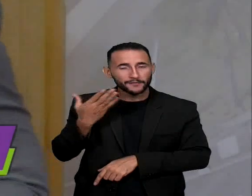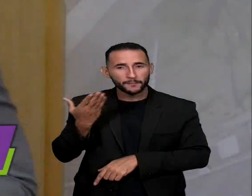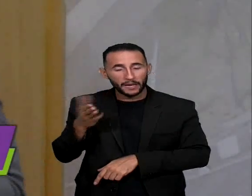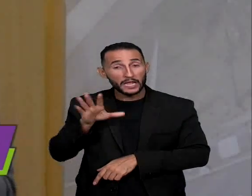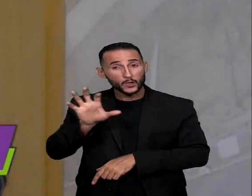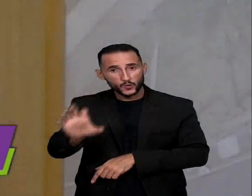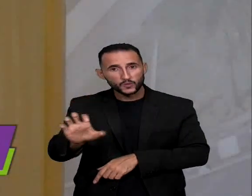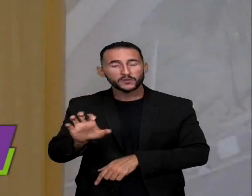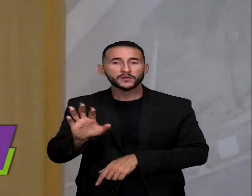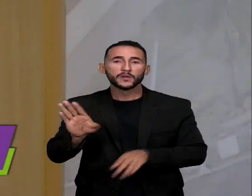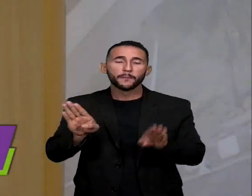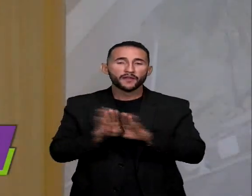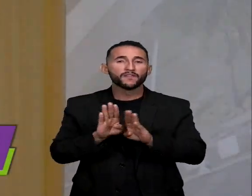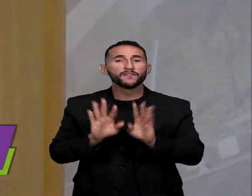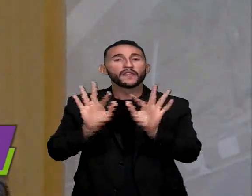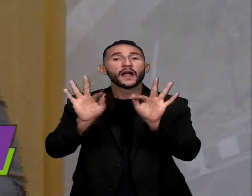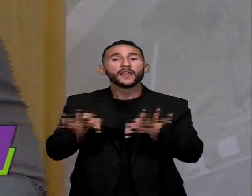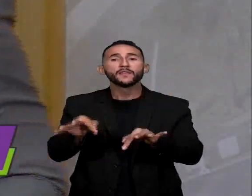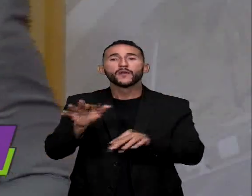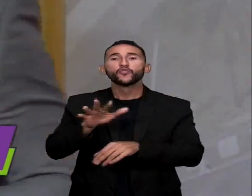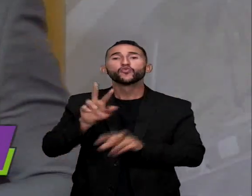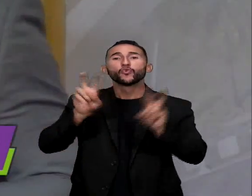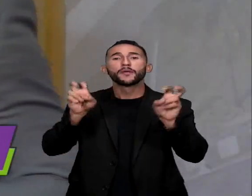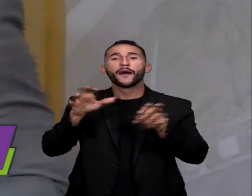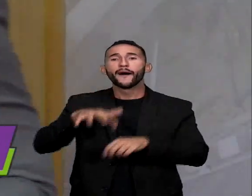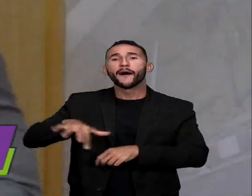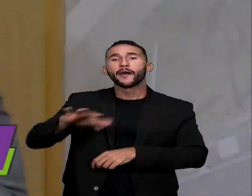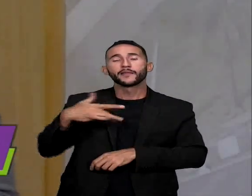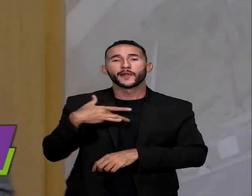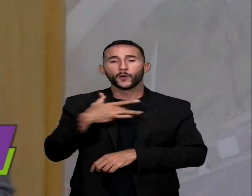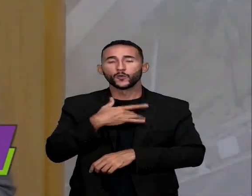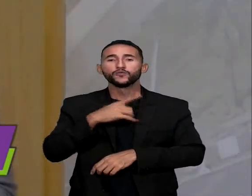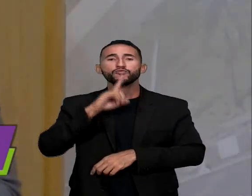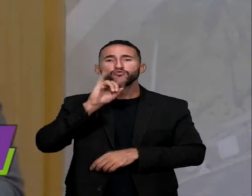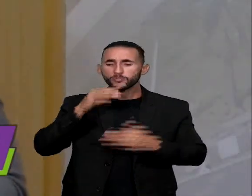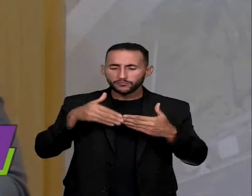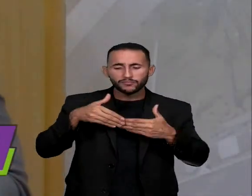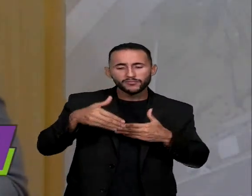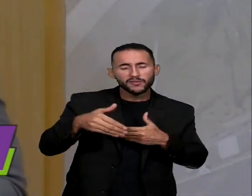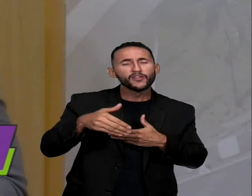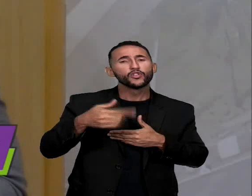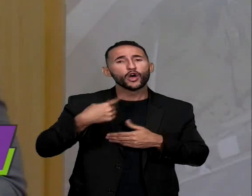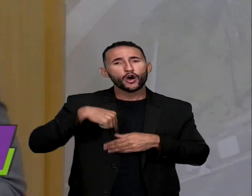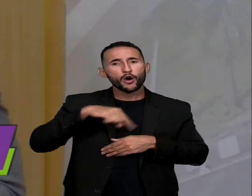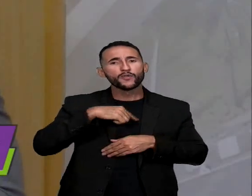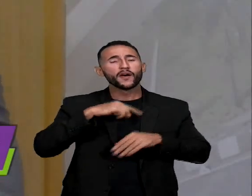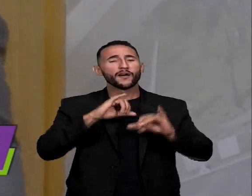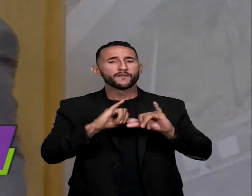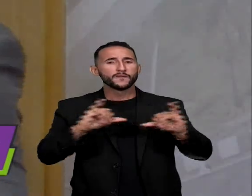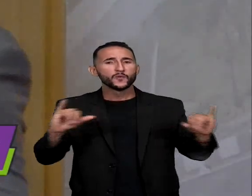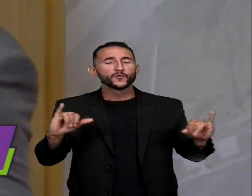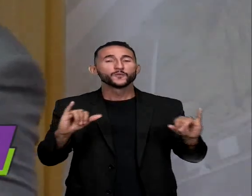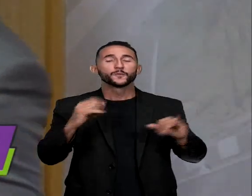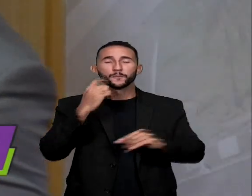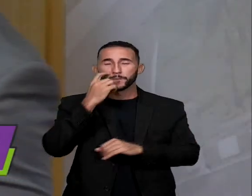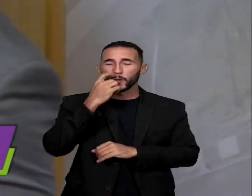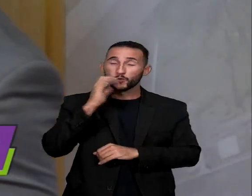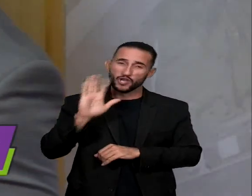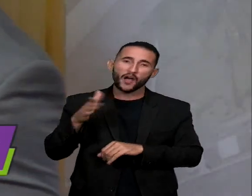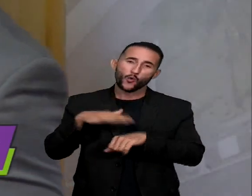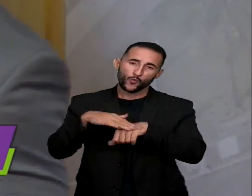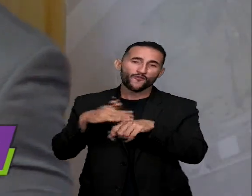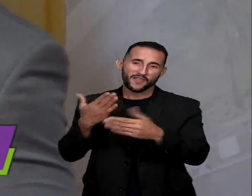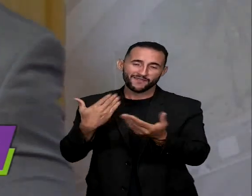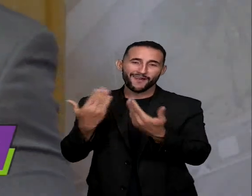saúde eh nos próximos dias a gente vai fazer um anúncio eh que eu comentava